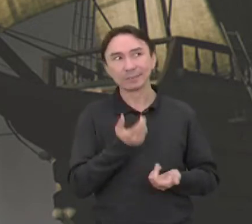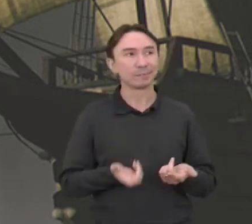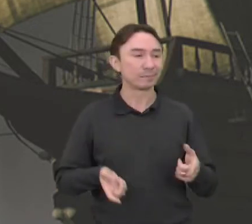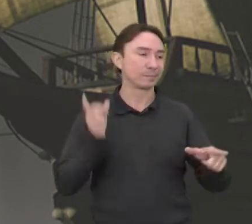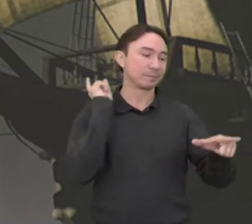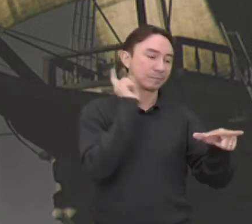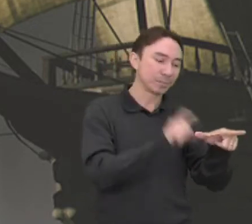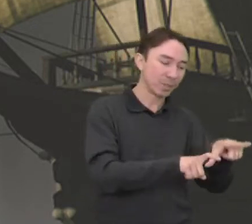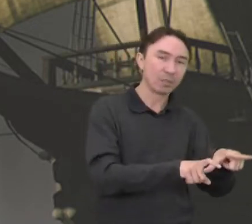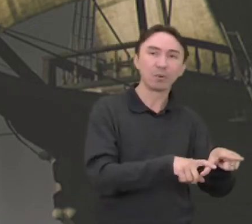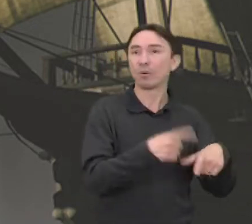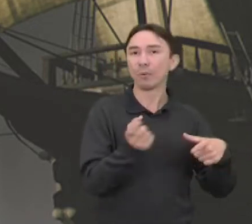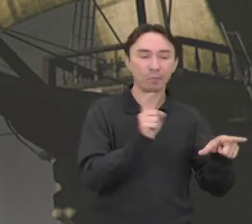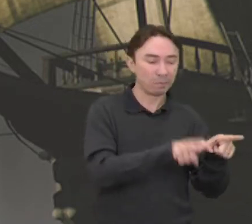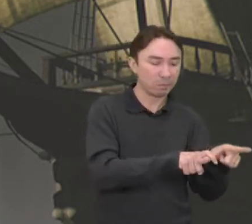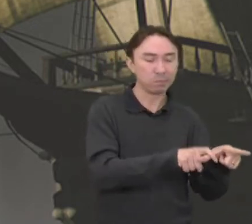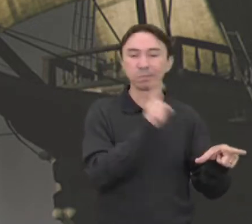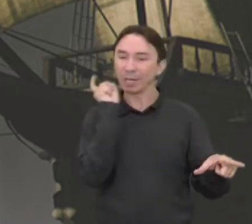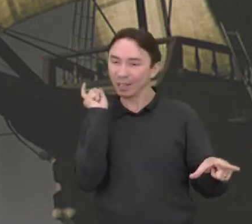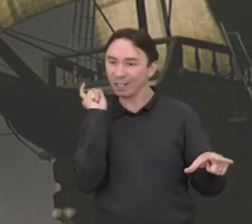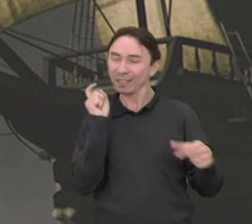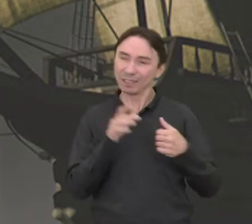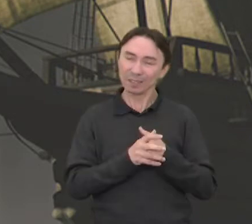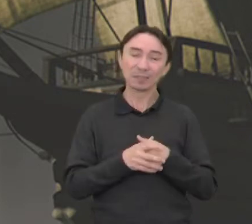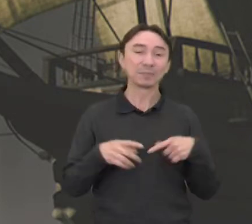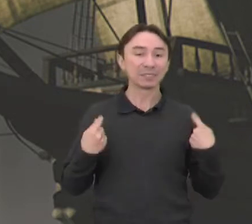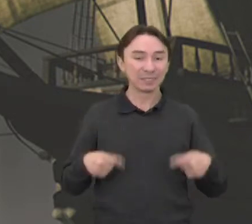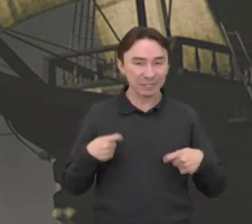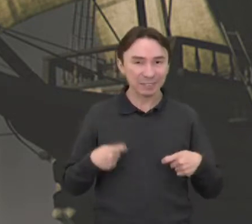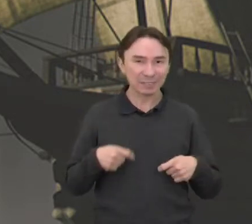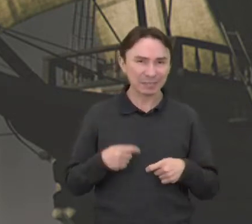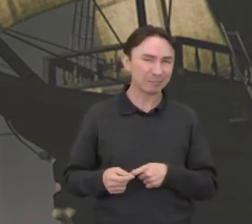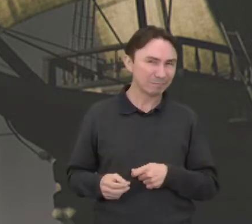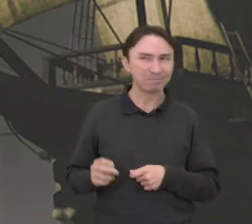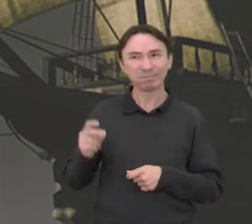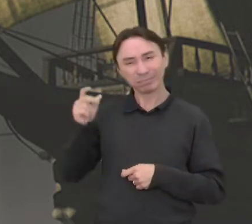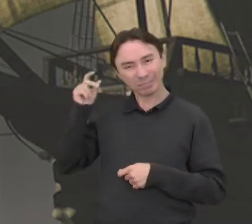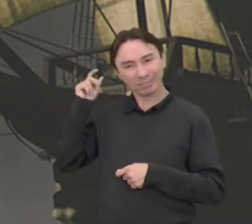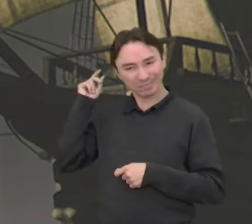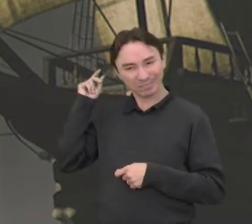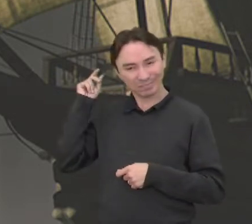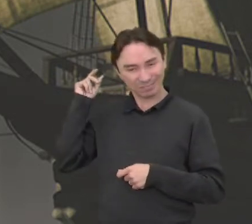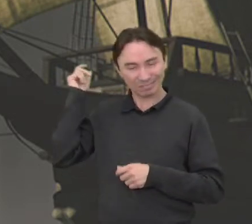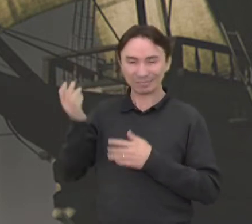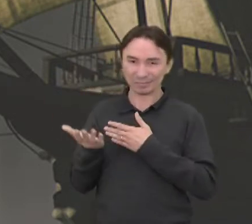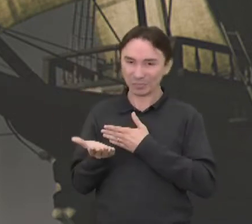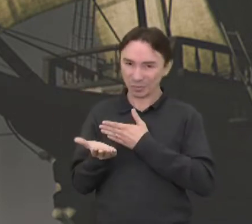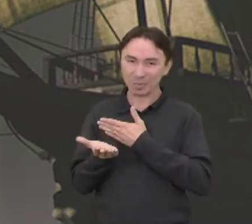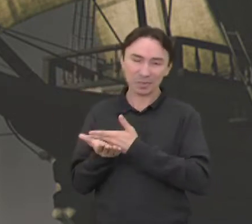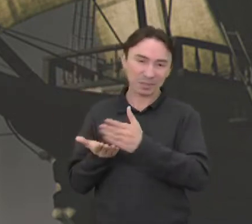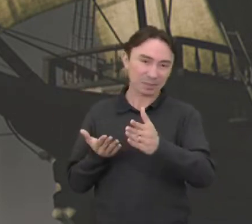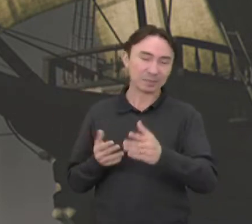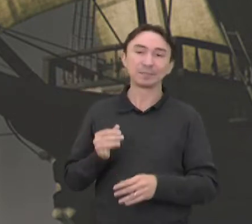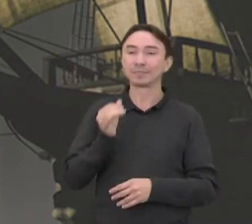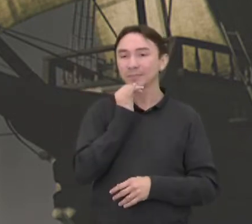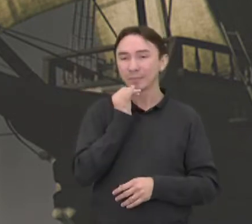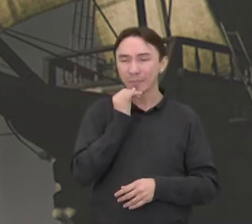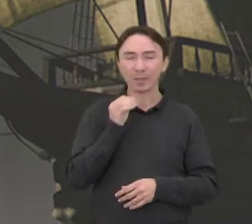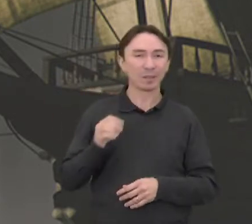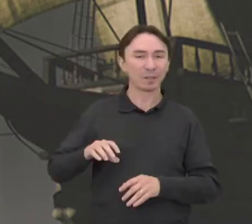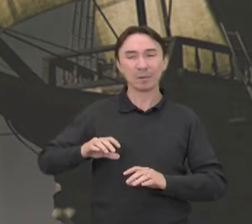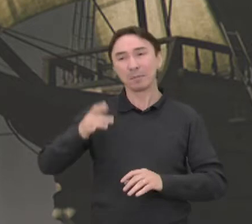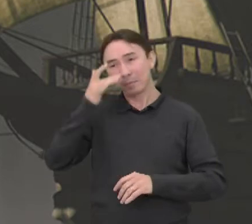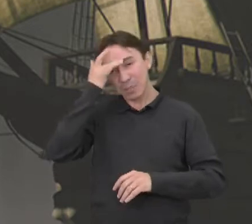do início, que é o próprio colonialismo, né? Que é o momento onde esses europeus começam a